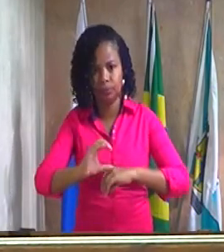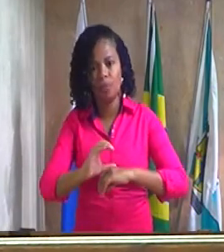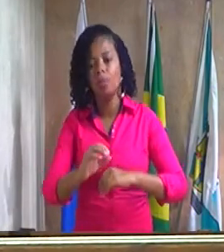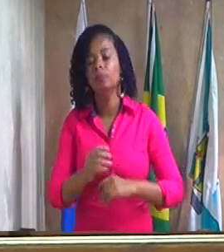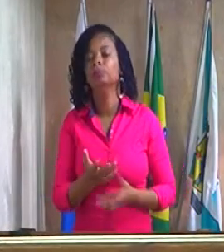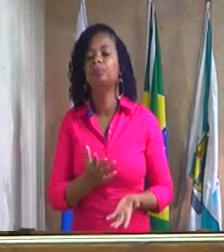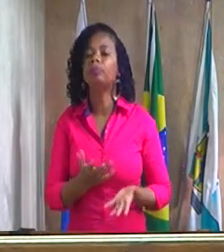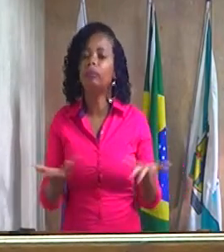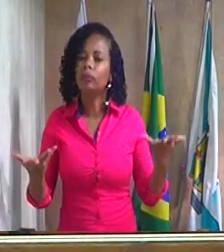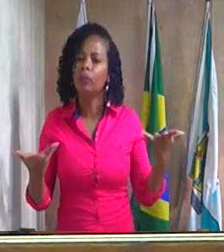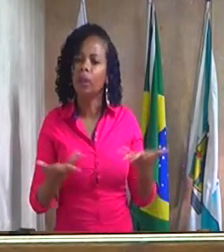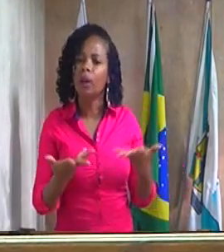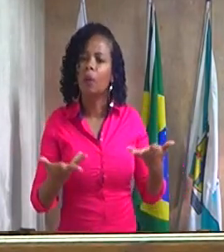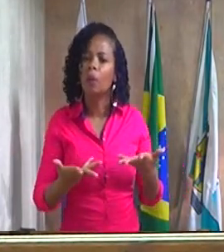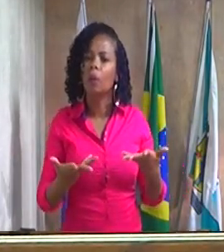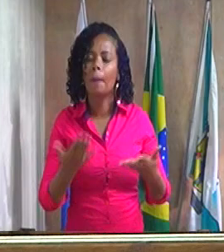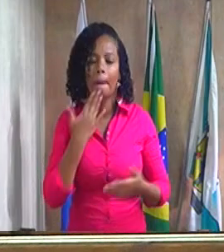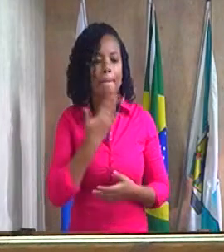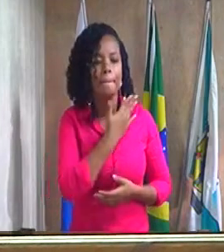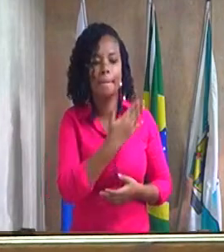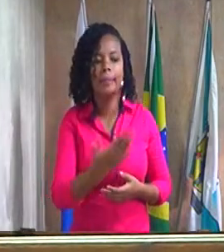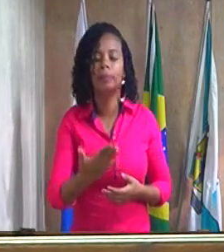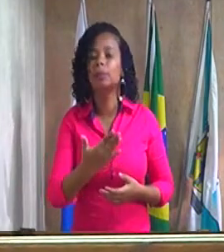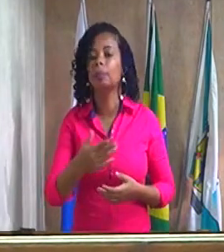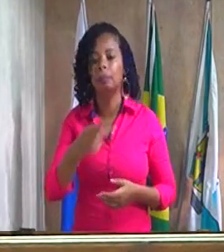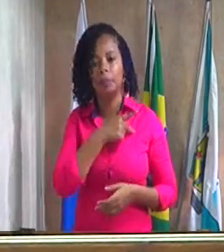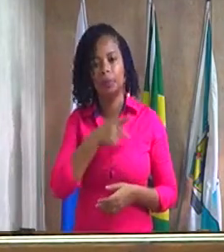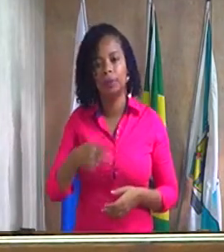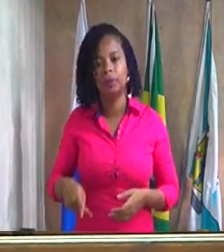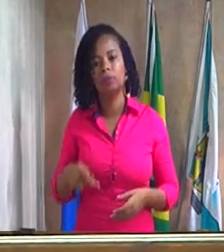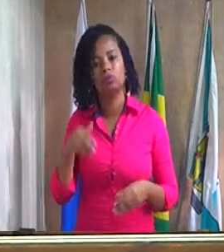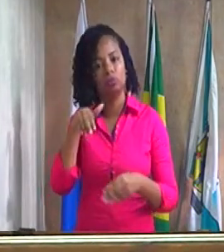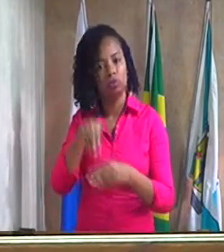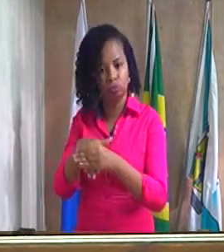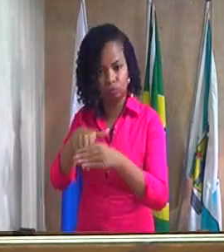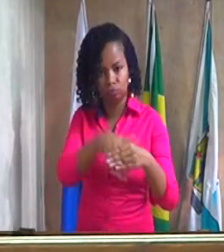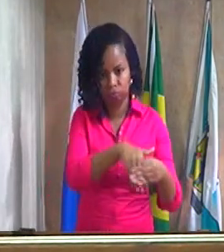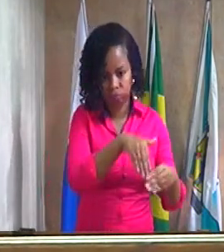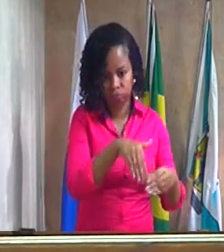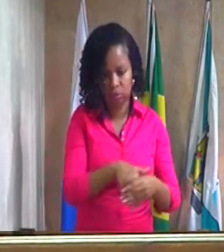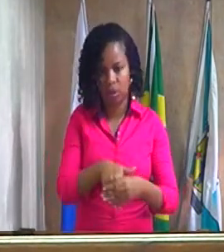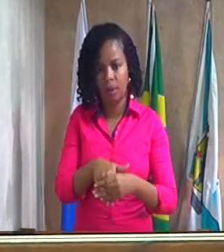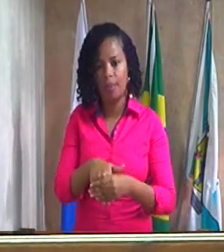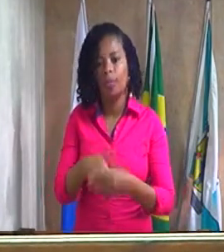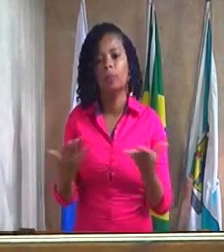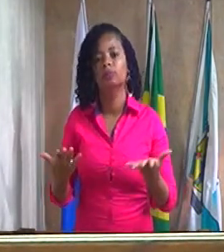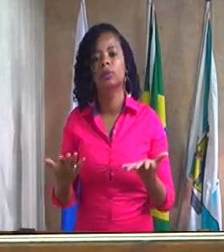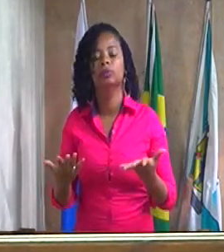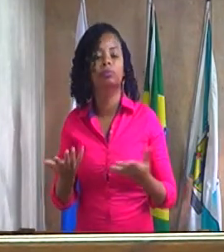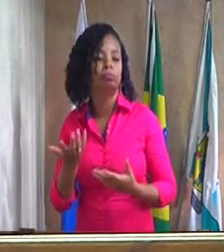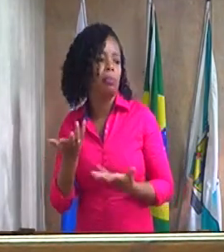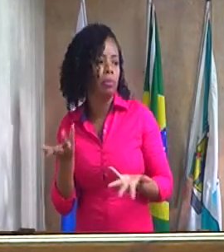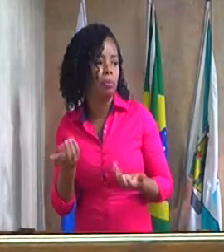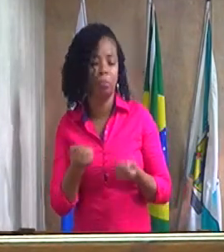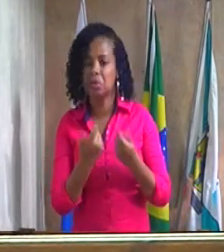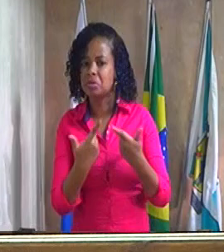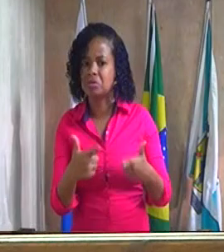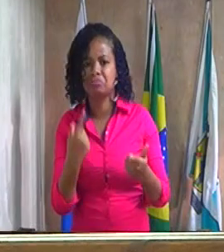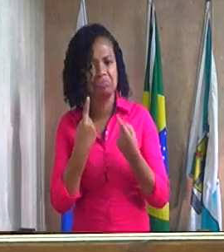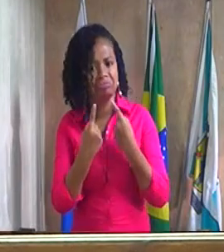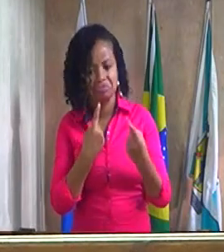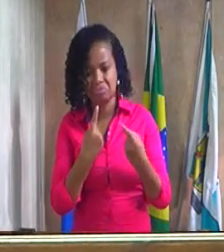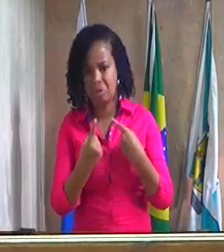momento, o presidente vai colocar em votação, não caberia essa discussão minha agora,